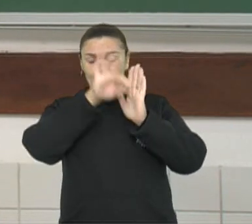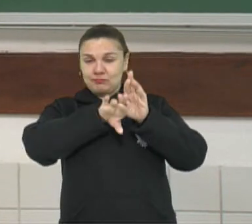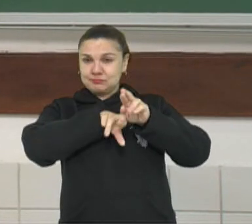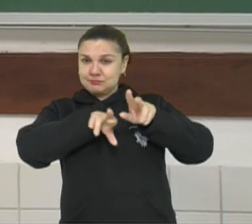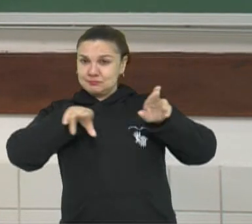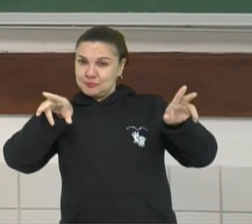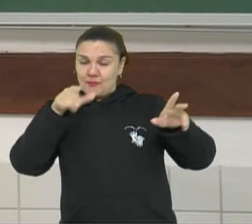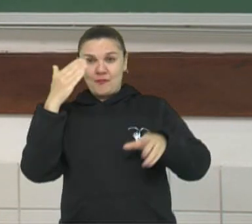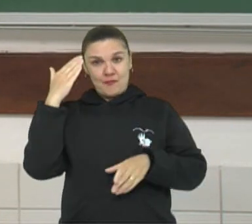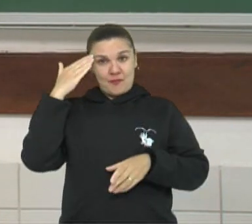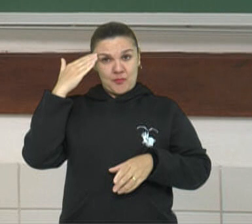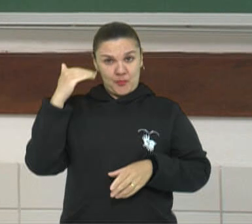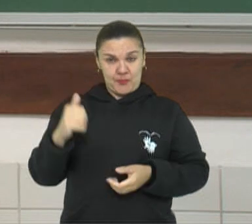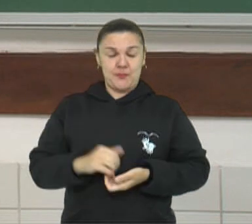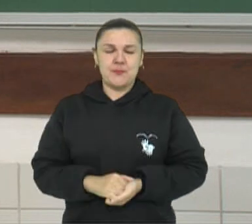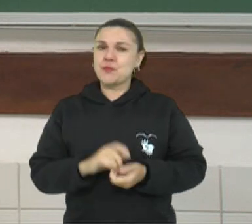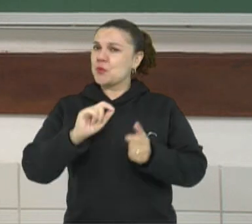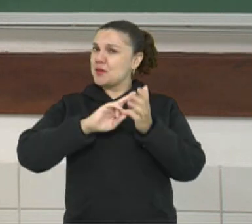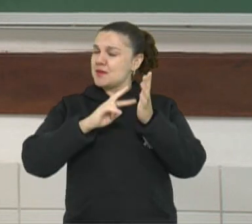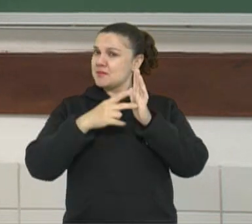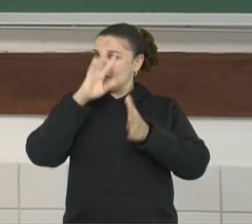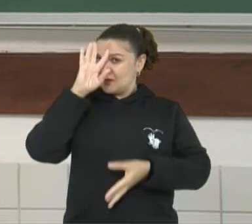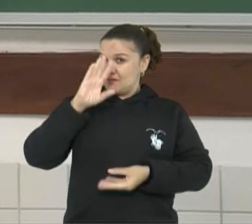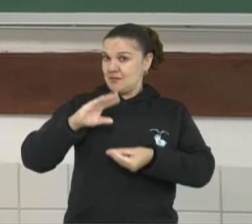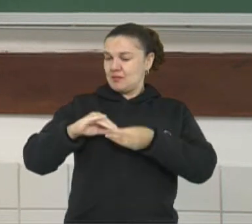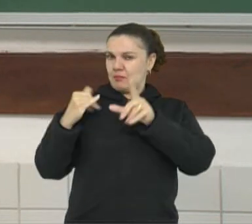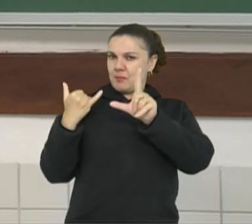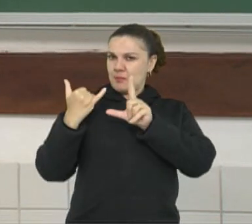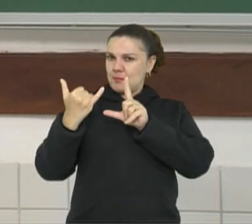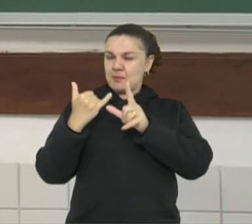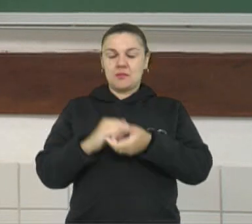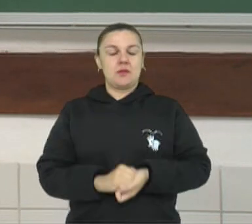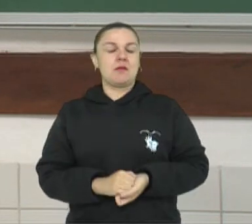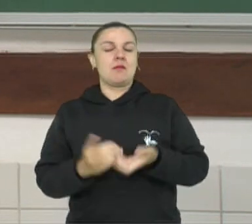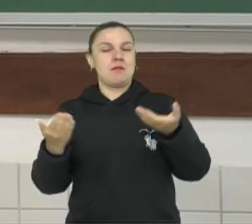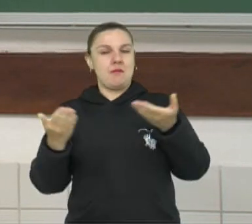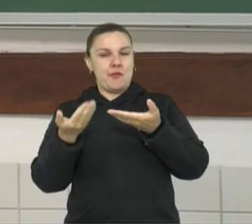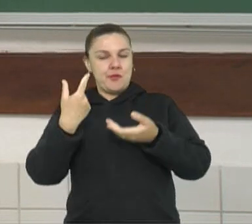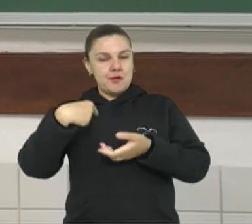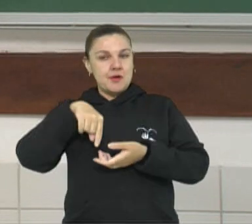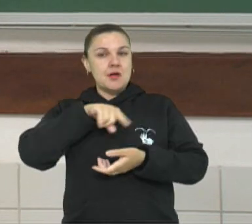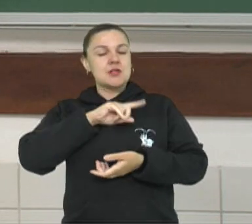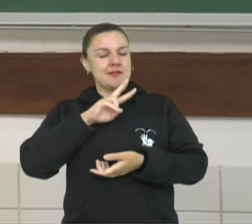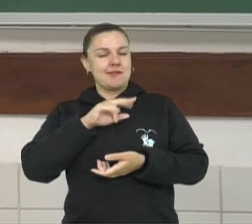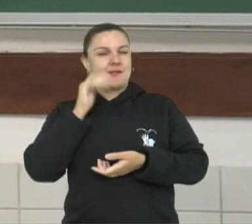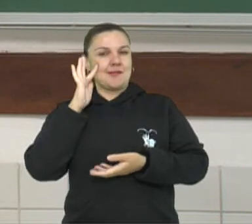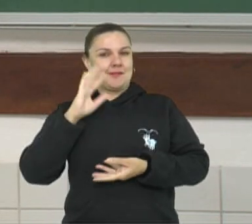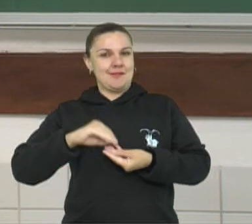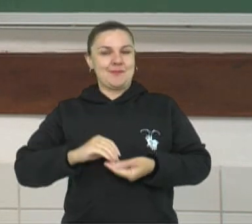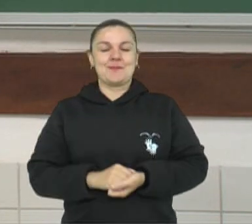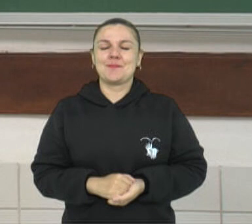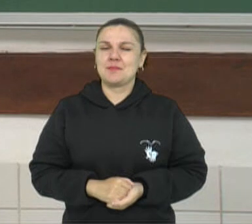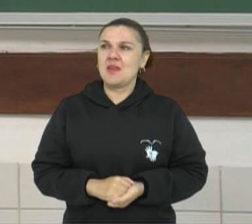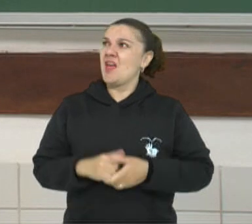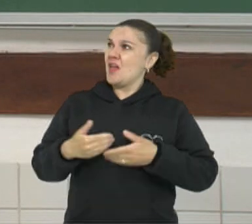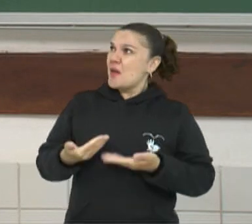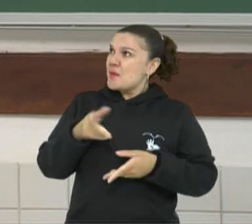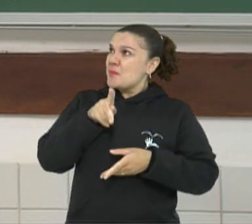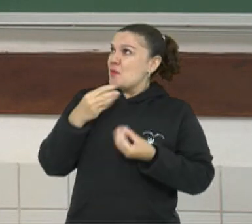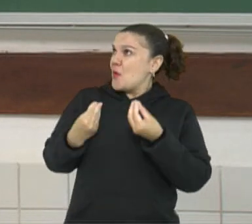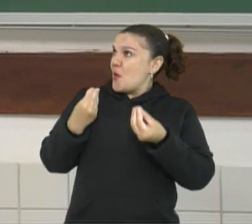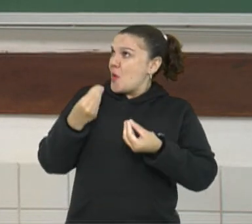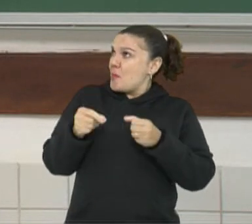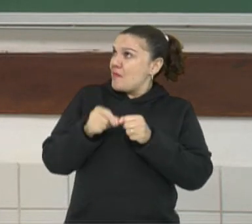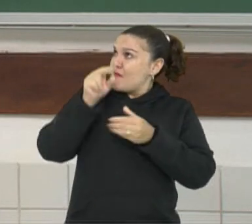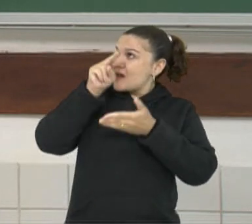E o que consiste uma leitura de imagem? Bom, hoje nós faremos essa leitura. Mas, professora, como que eu faço